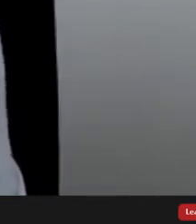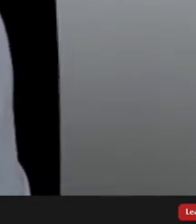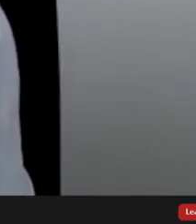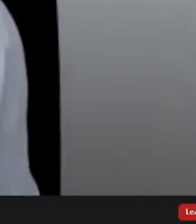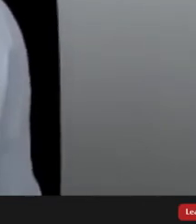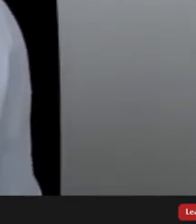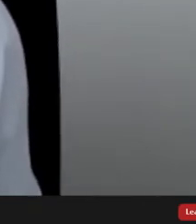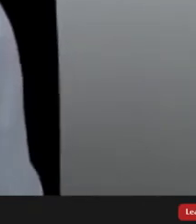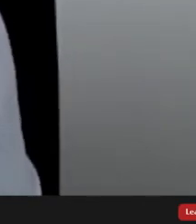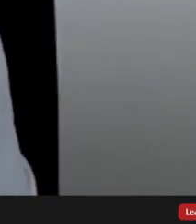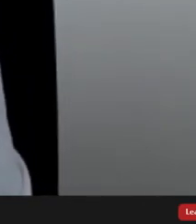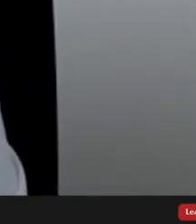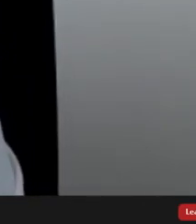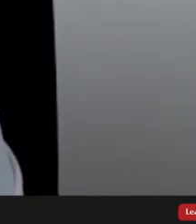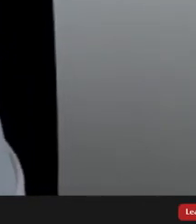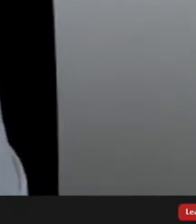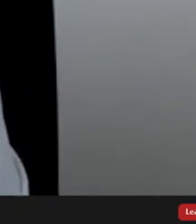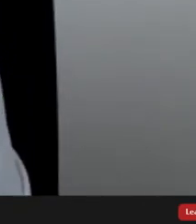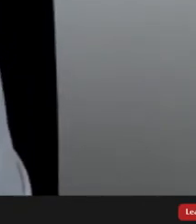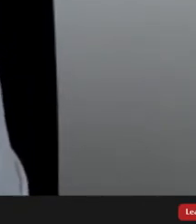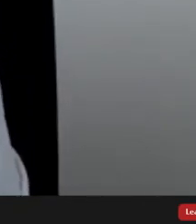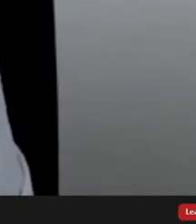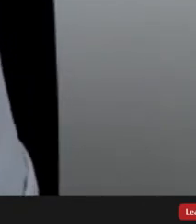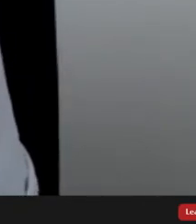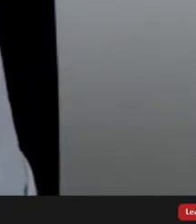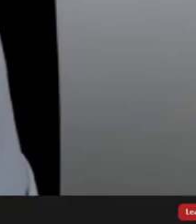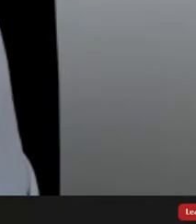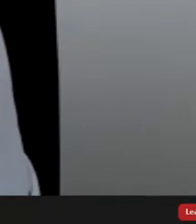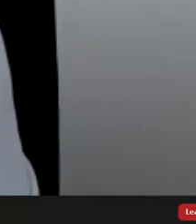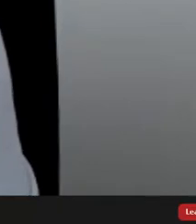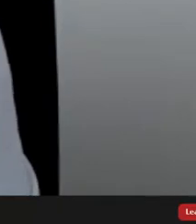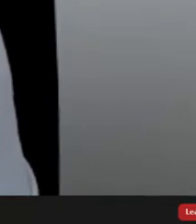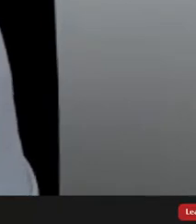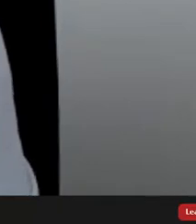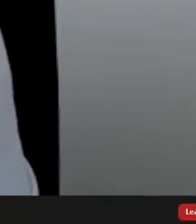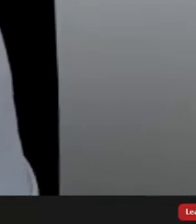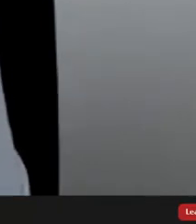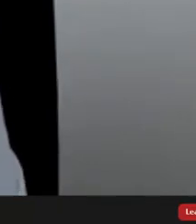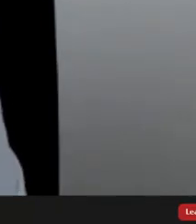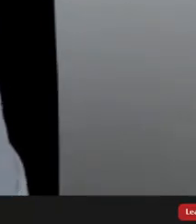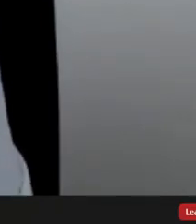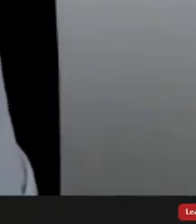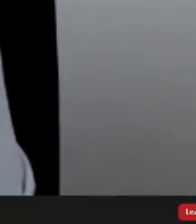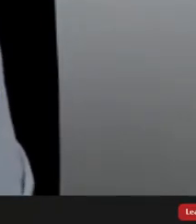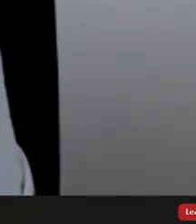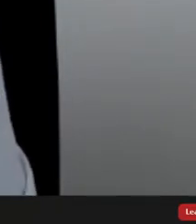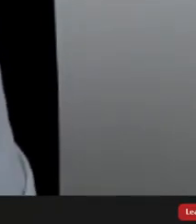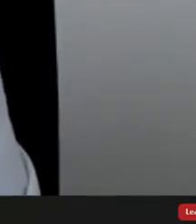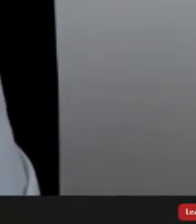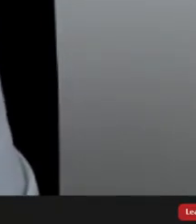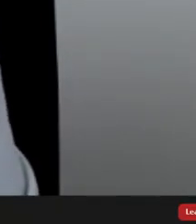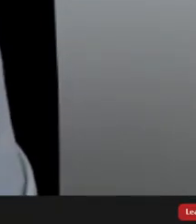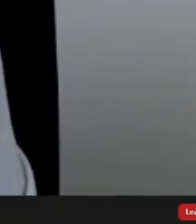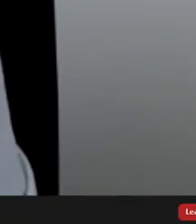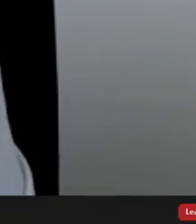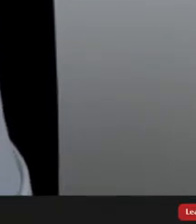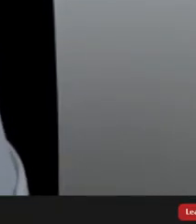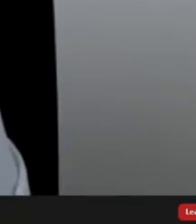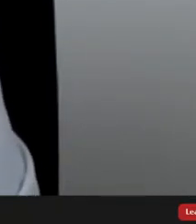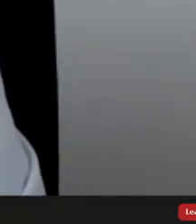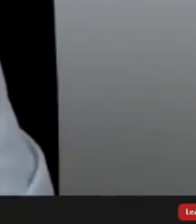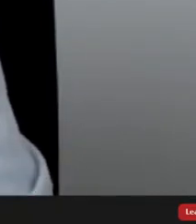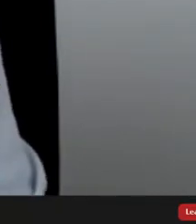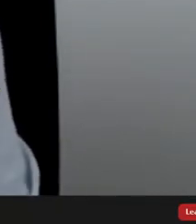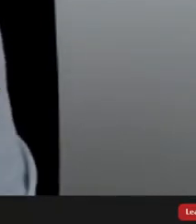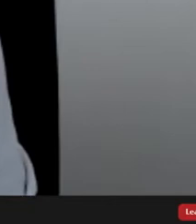não apenas a FAETEC, mas também a SEDUC, né, uma apresentação anual do balanço de indicadores,